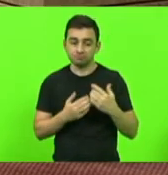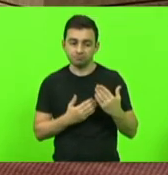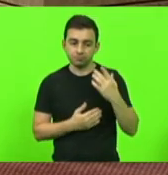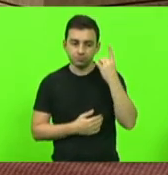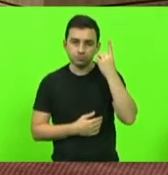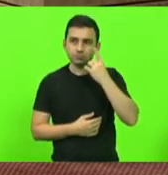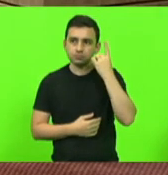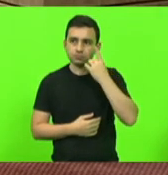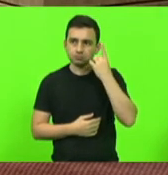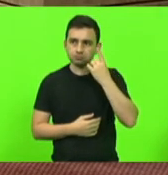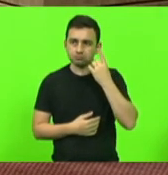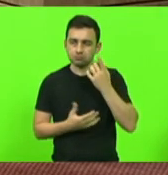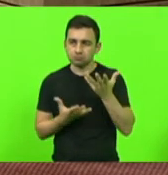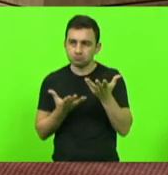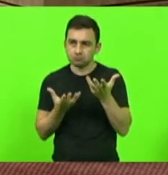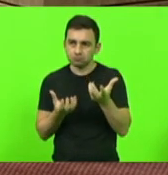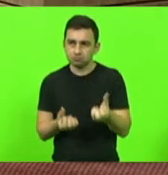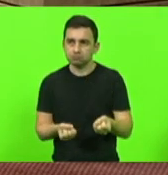deputado, assume,